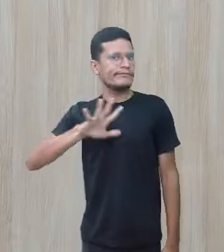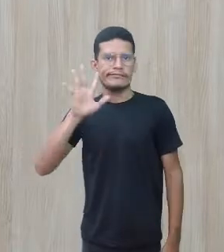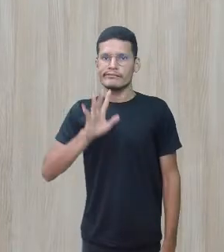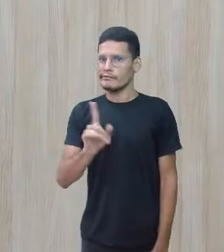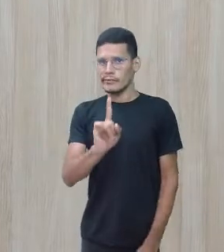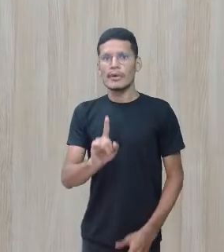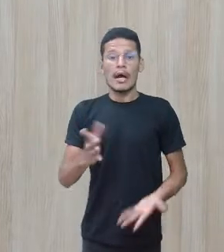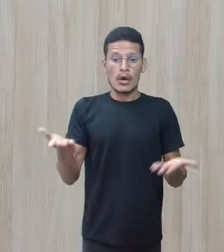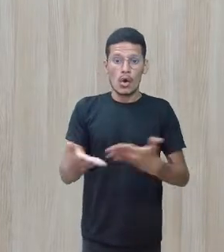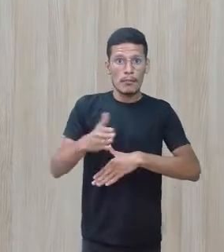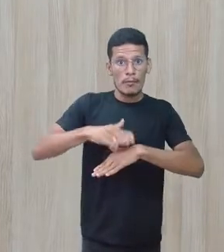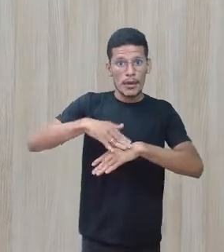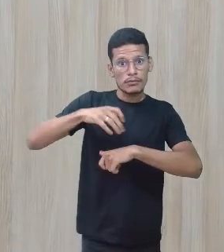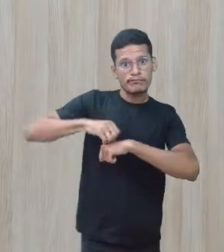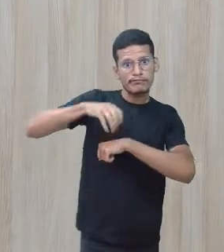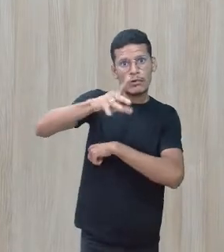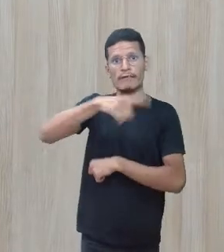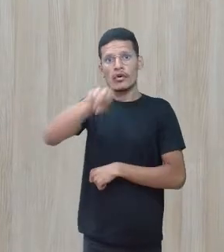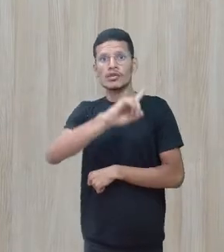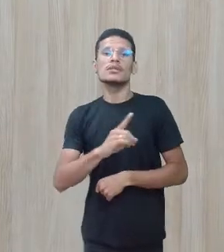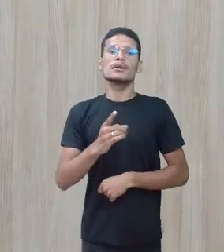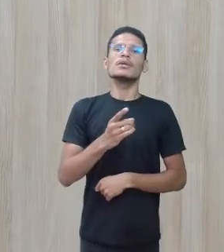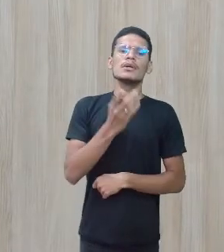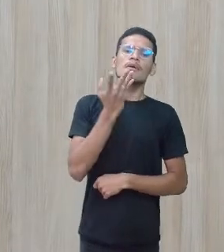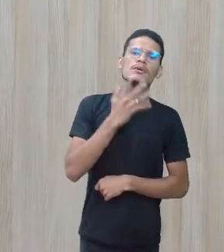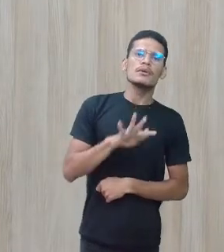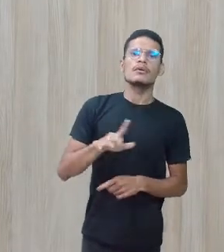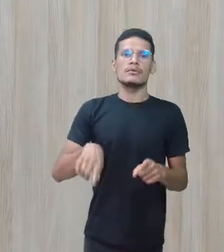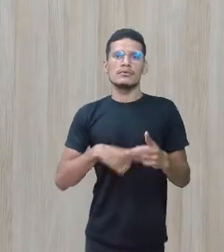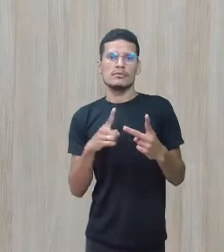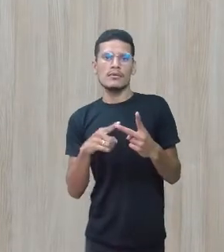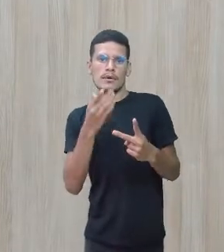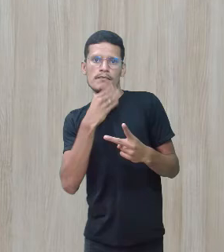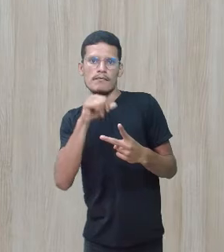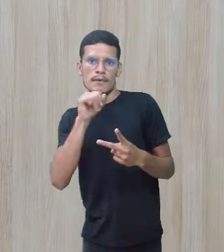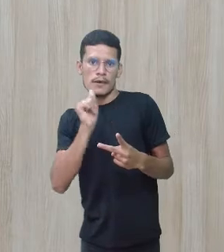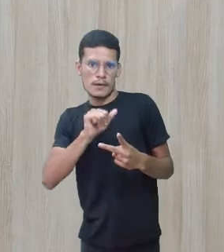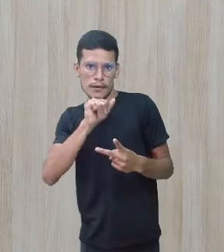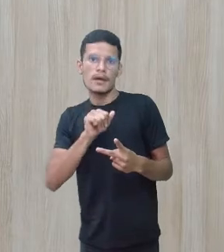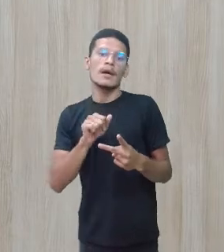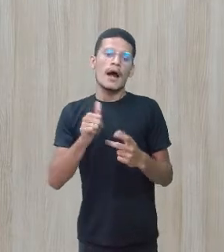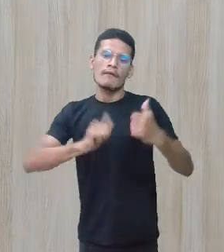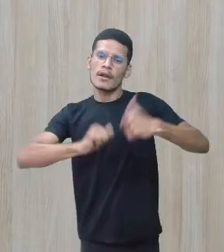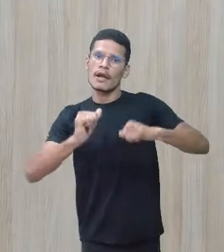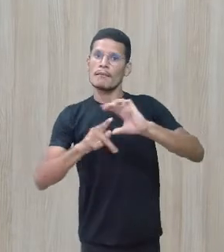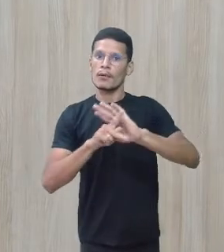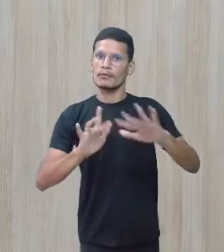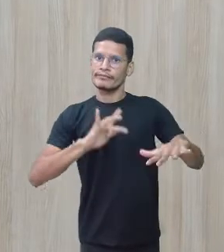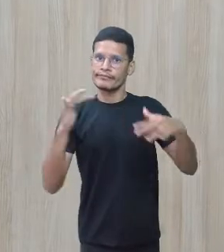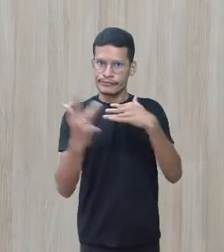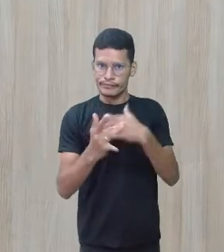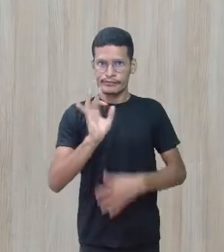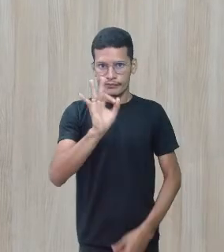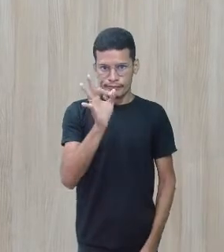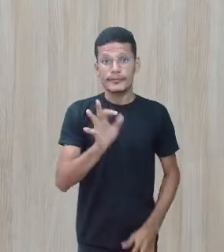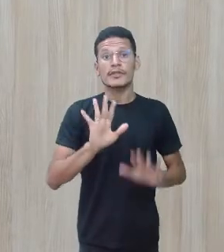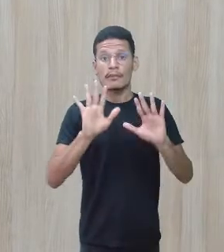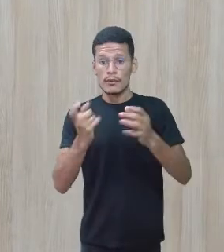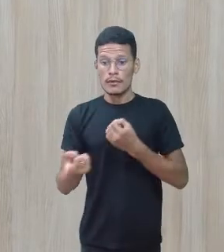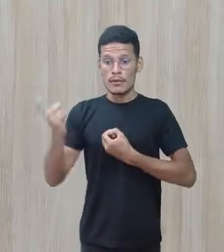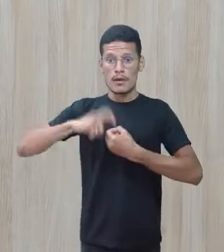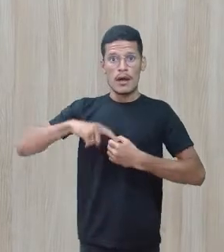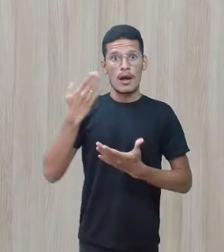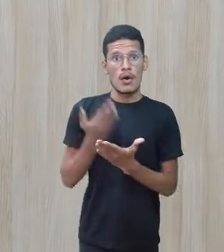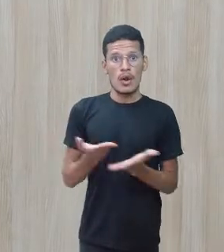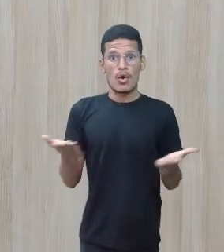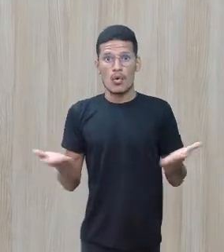aí, tanto para as crianças quanto para os pais, verificar essa questão da rede social, tá bom? Mas voltando para o assunto da nossa aula,